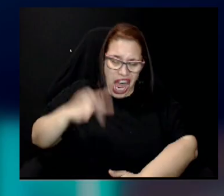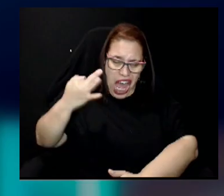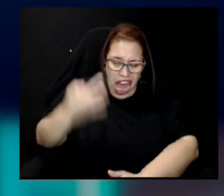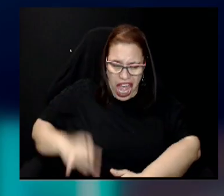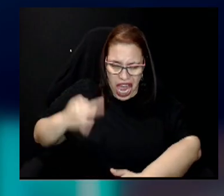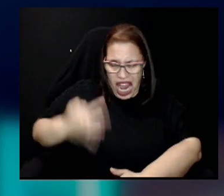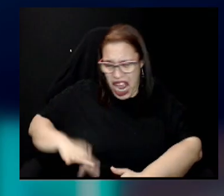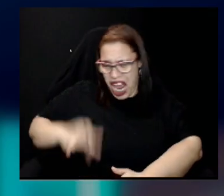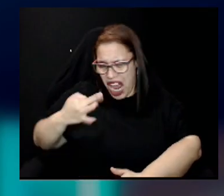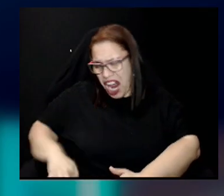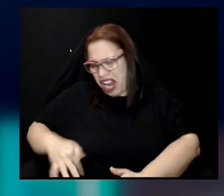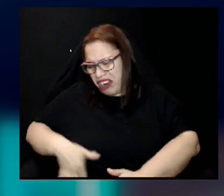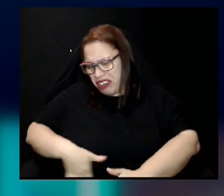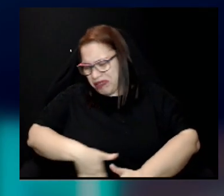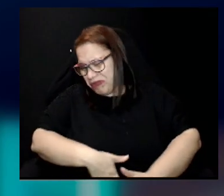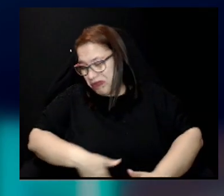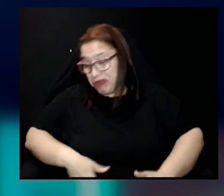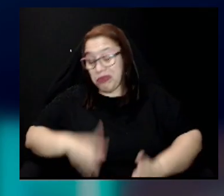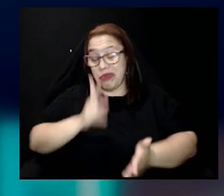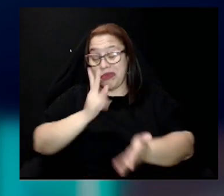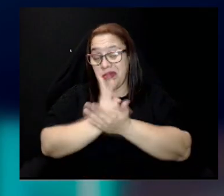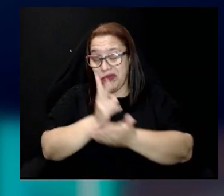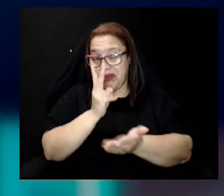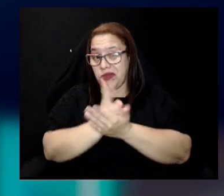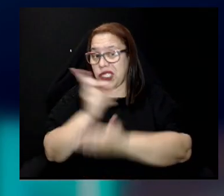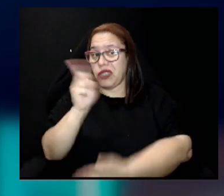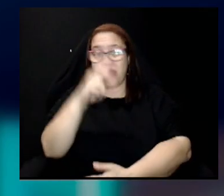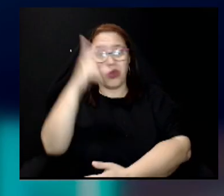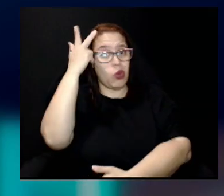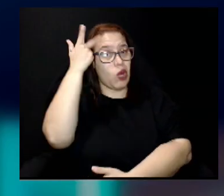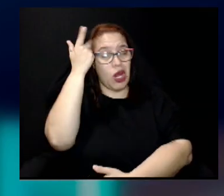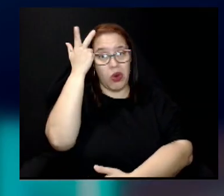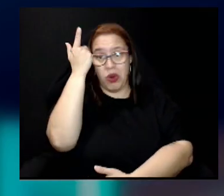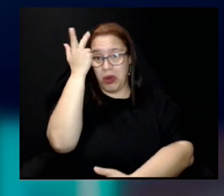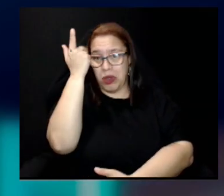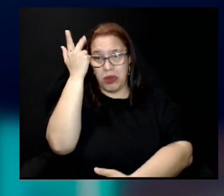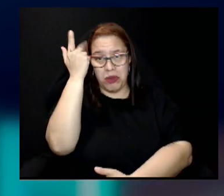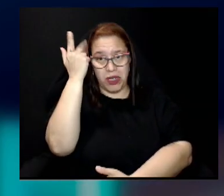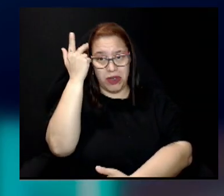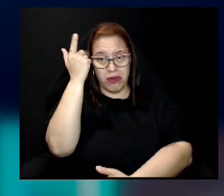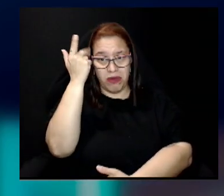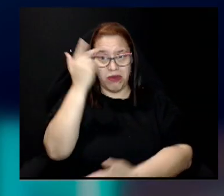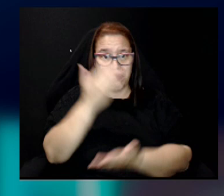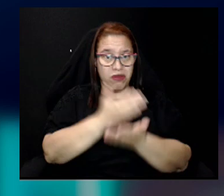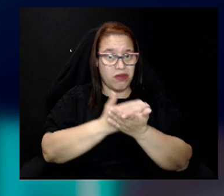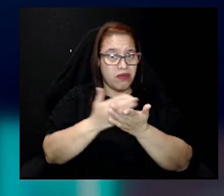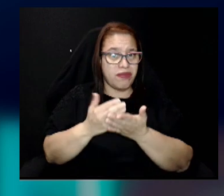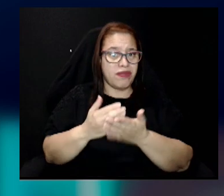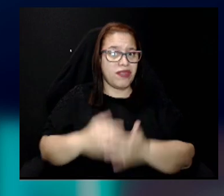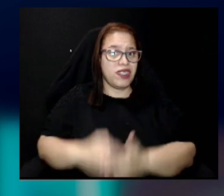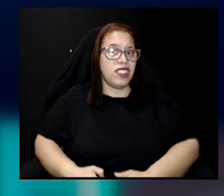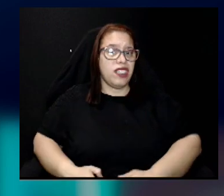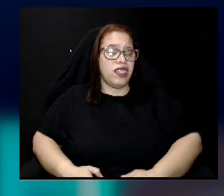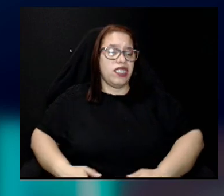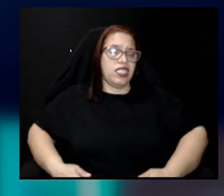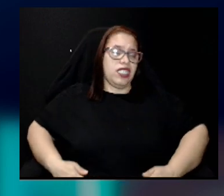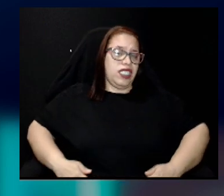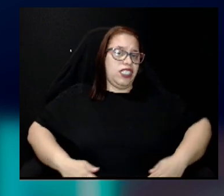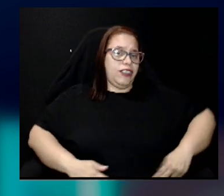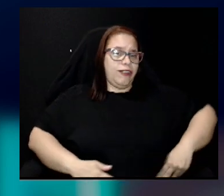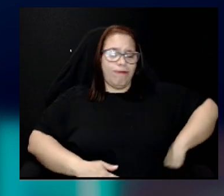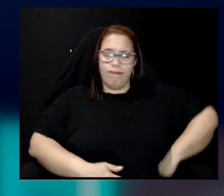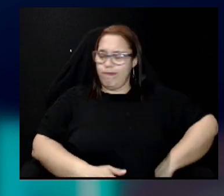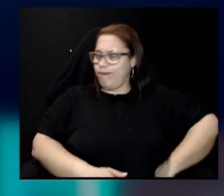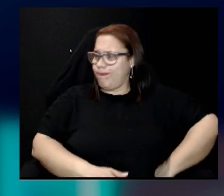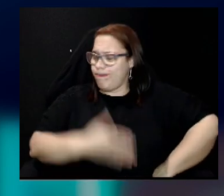gente sempre tem que dizer que isso não é normal. Se você começa a ter um desconforto pélvico, que ele não melhora, ou ele